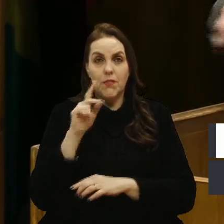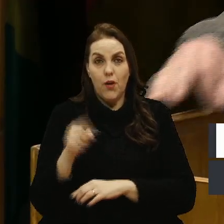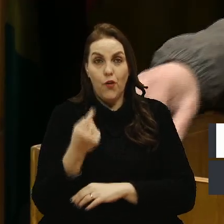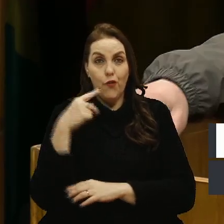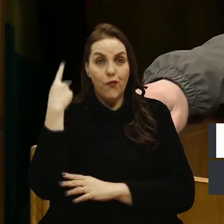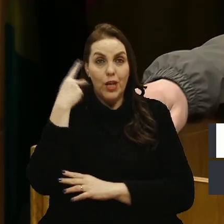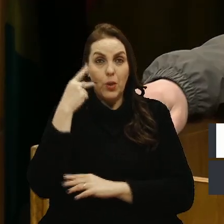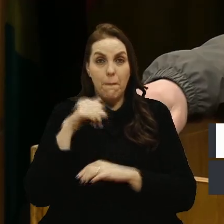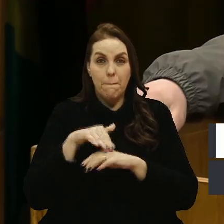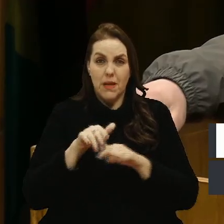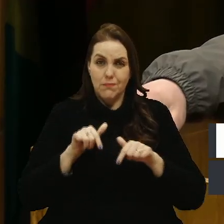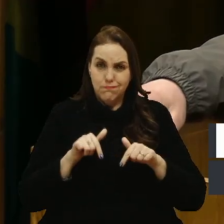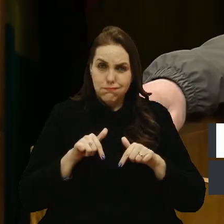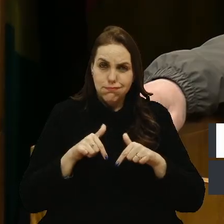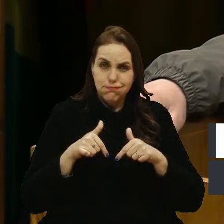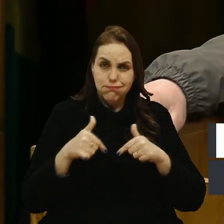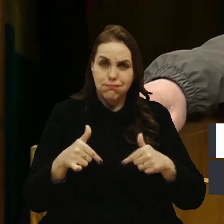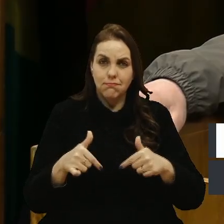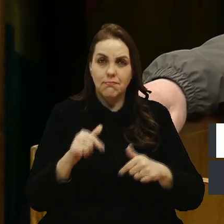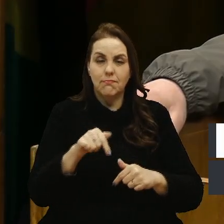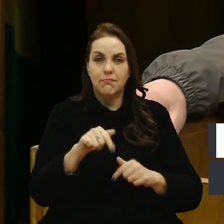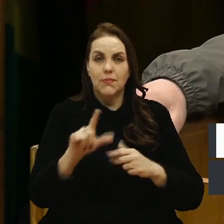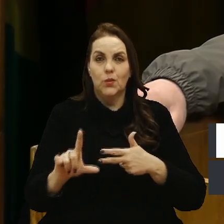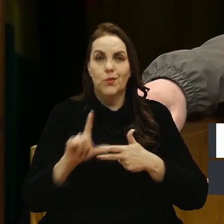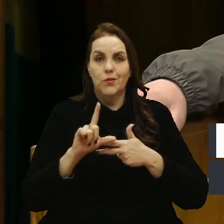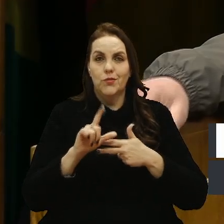vereadores mais atuantes dessa Casa Legislativa.